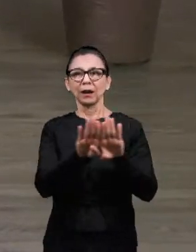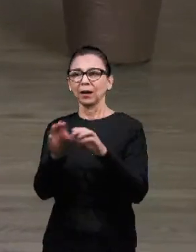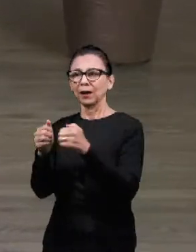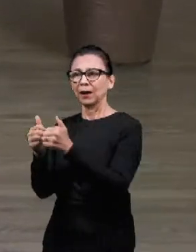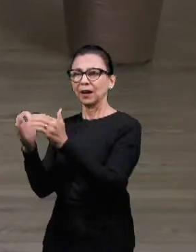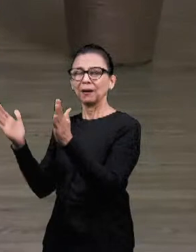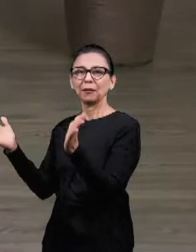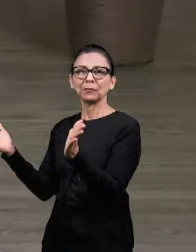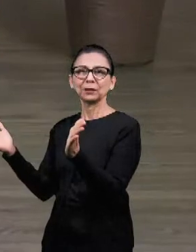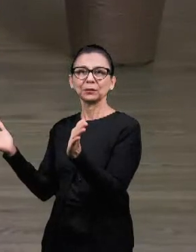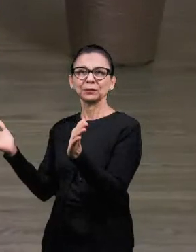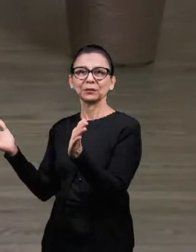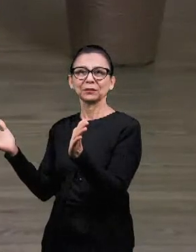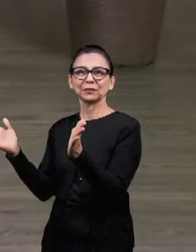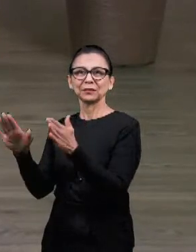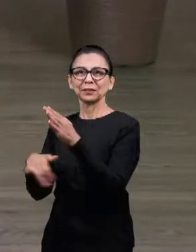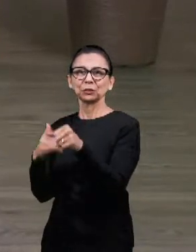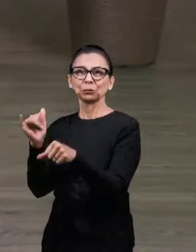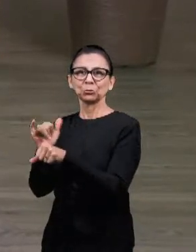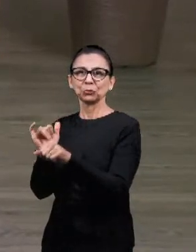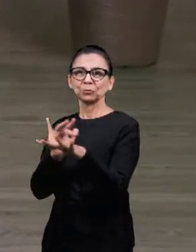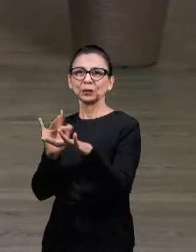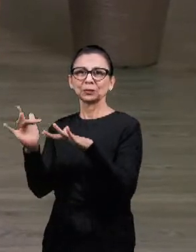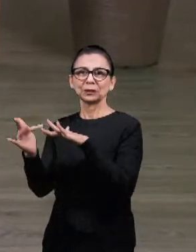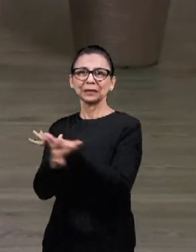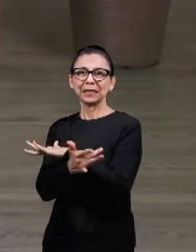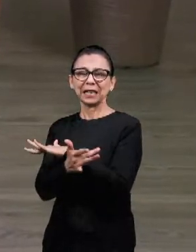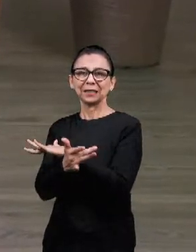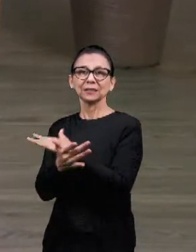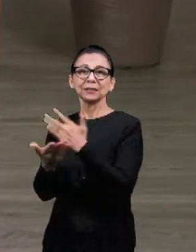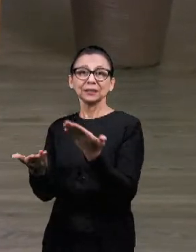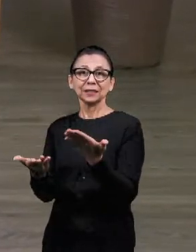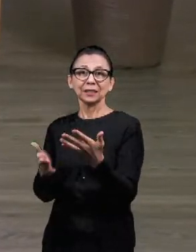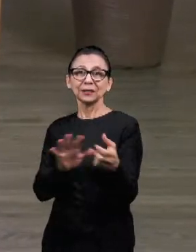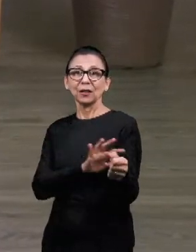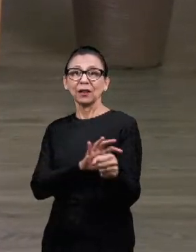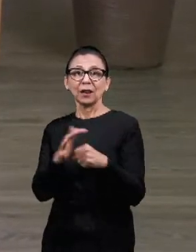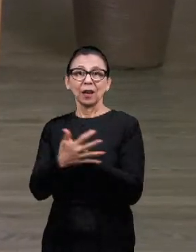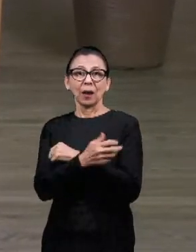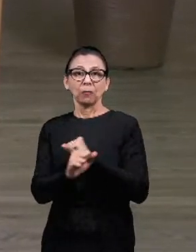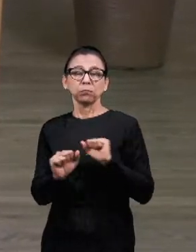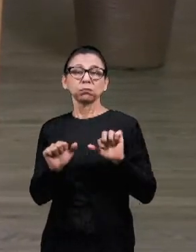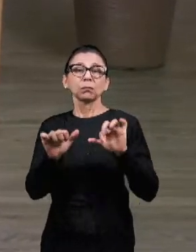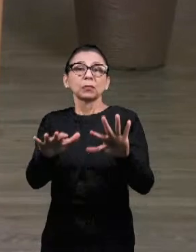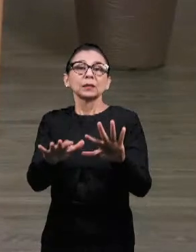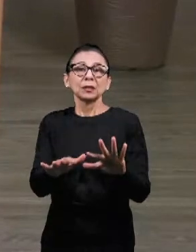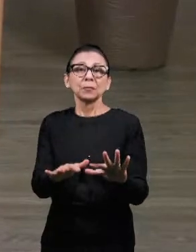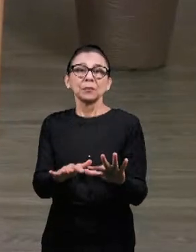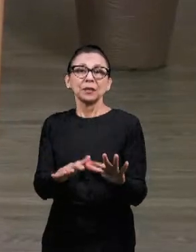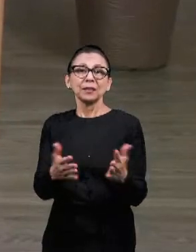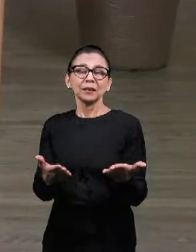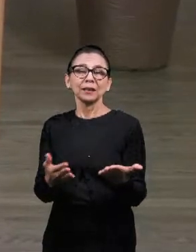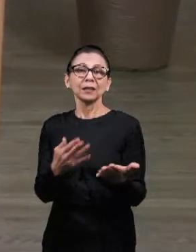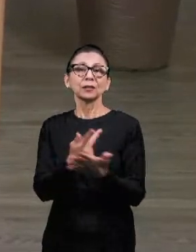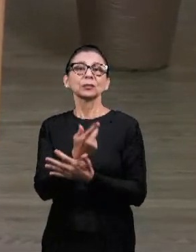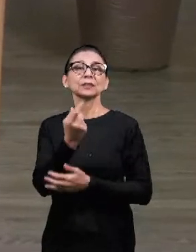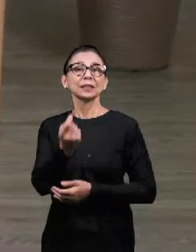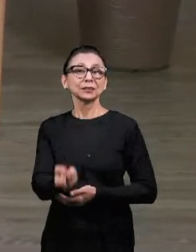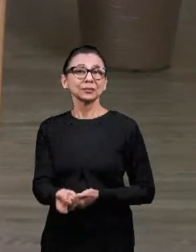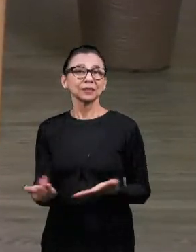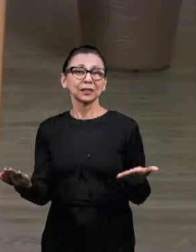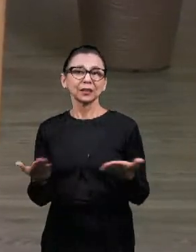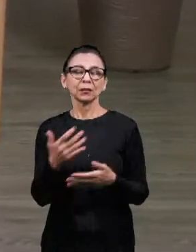usando, e a própria pandemia forçou a tecnologia, não só nós usarmos, mas a muitas empresas